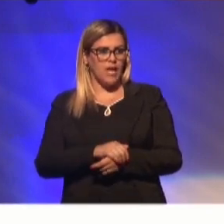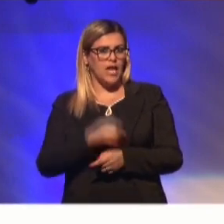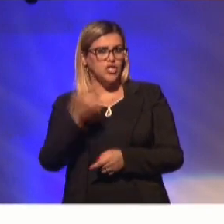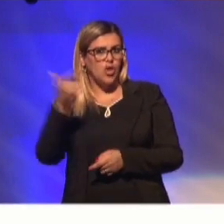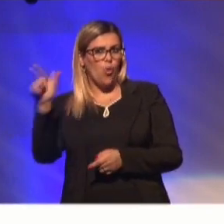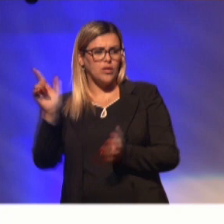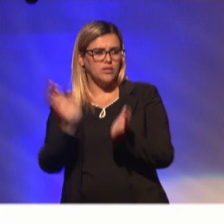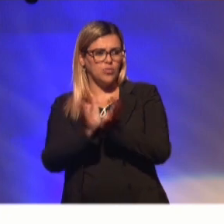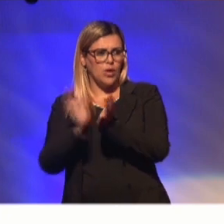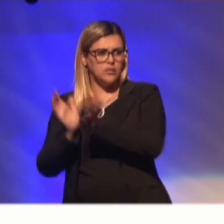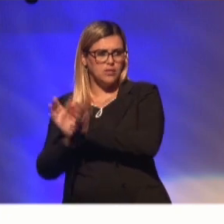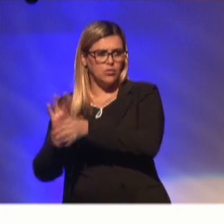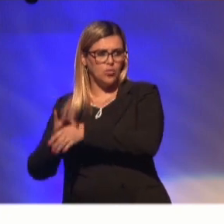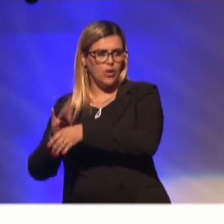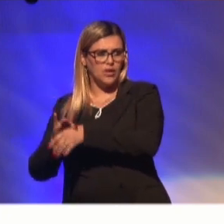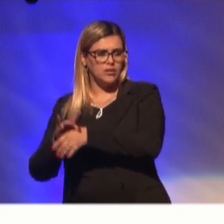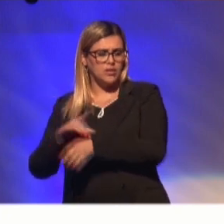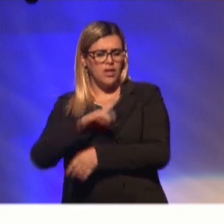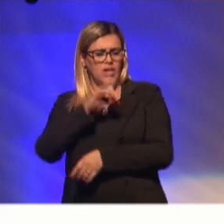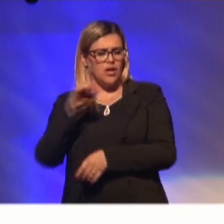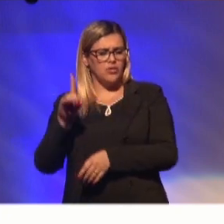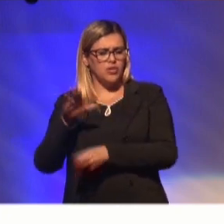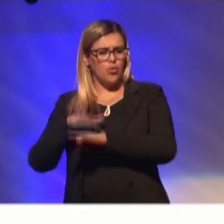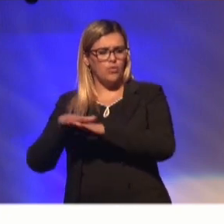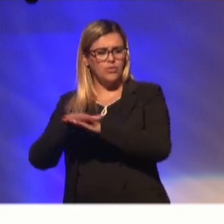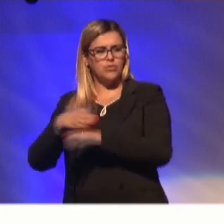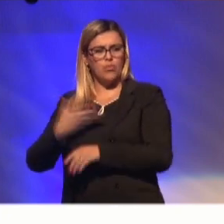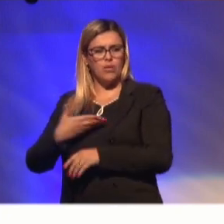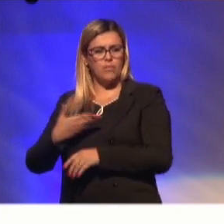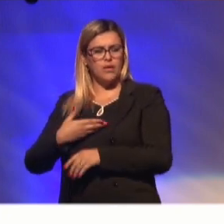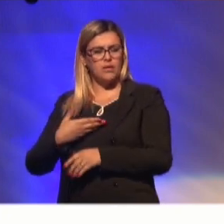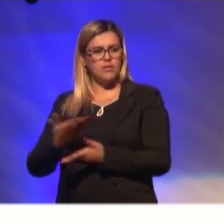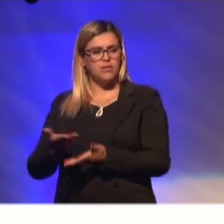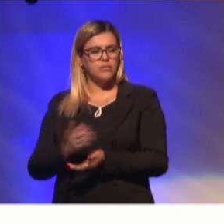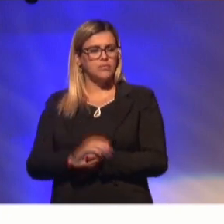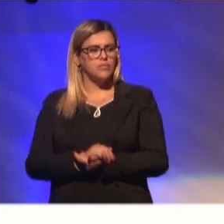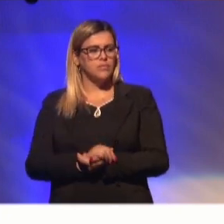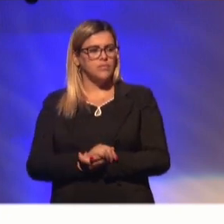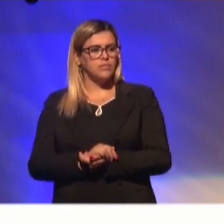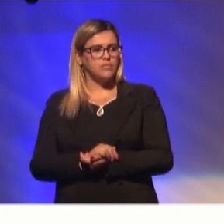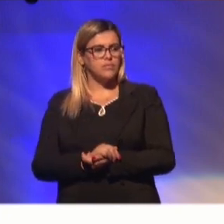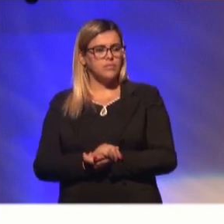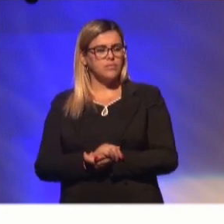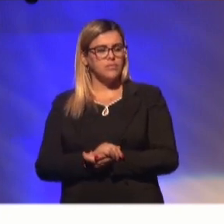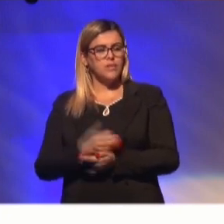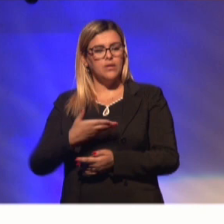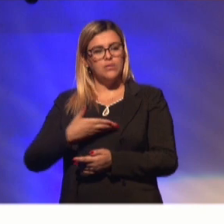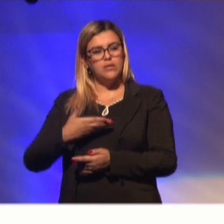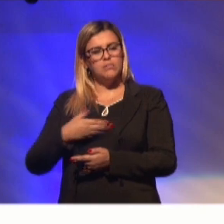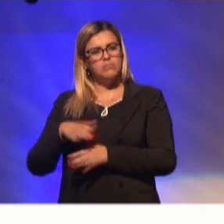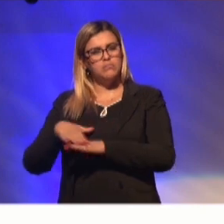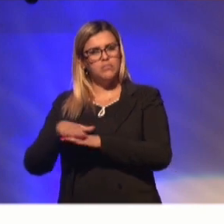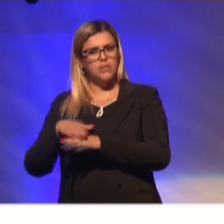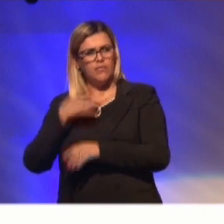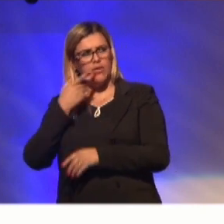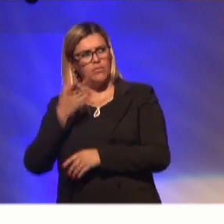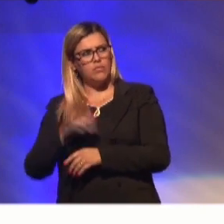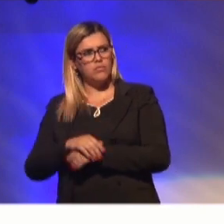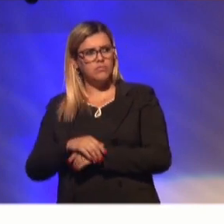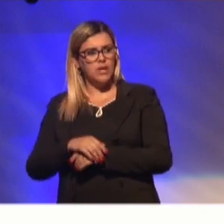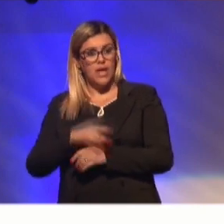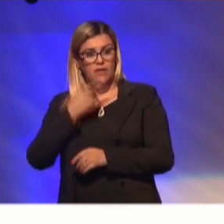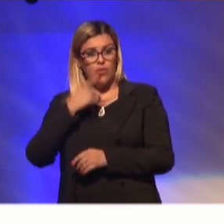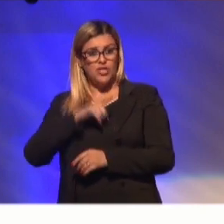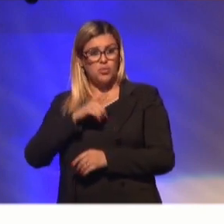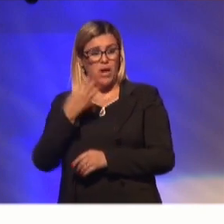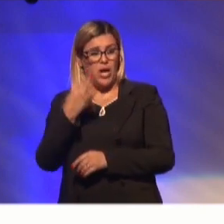outras situações, e um dia ele conversando com a colega, lá num outro momento, a colega falou, ele falou